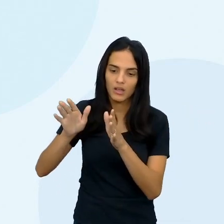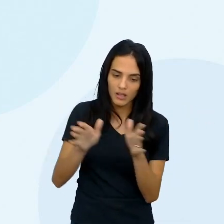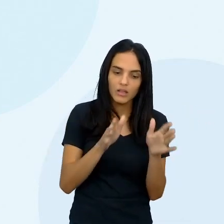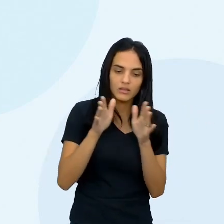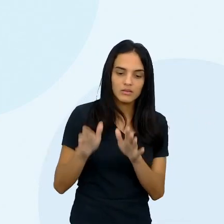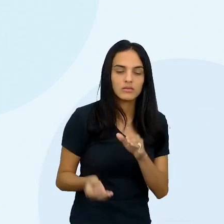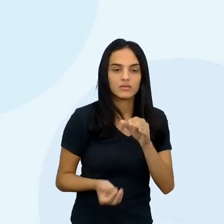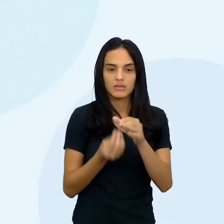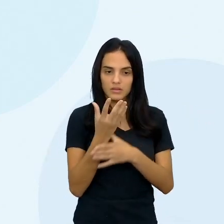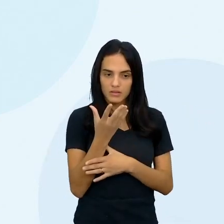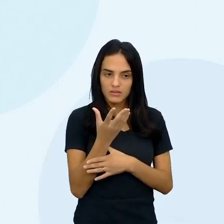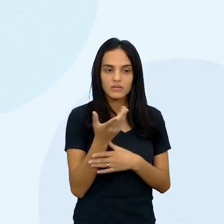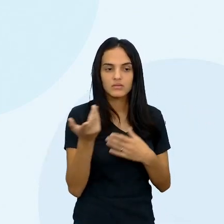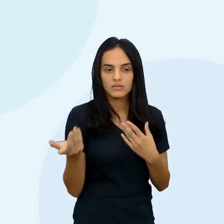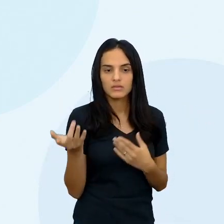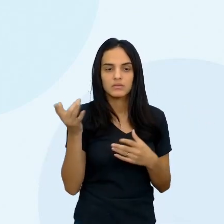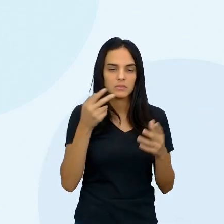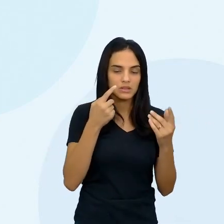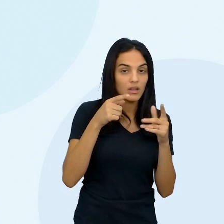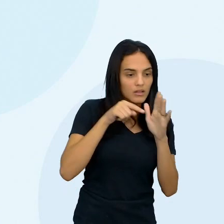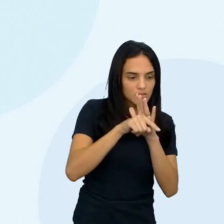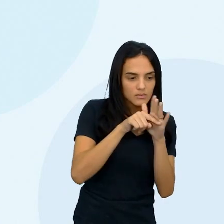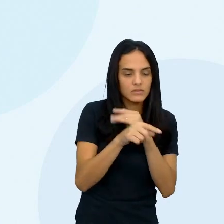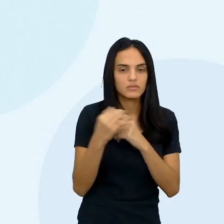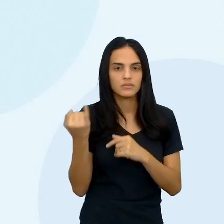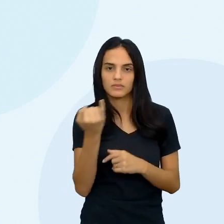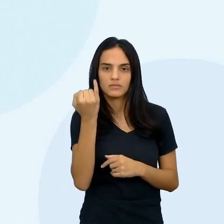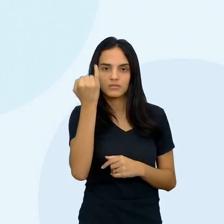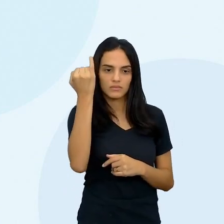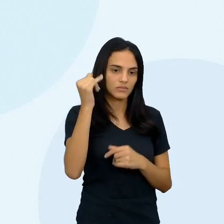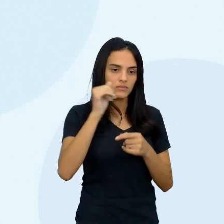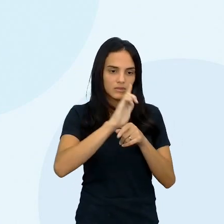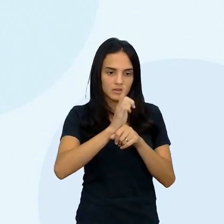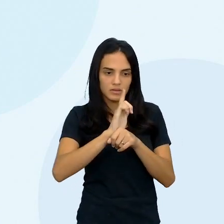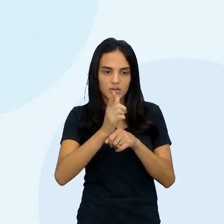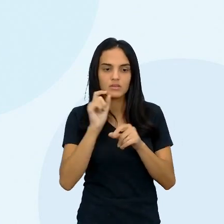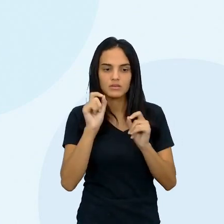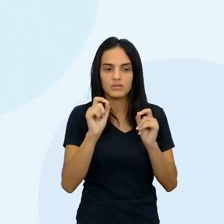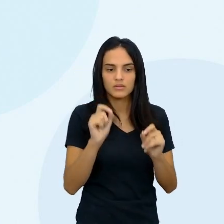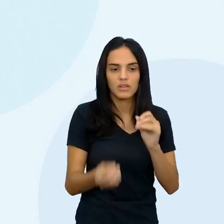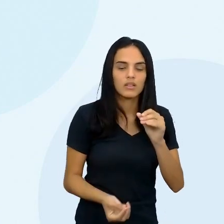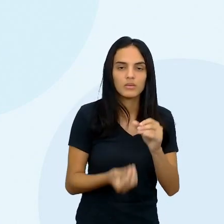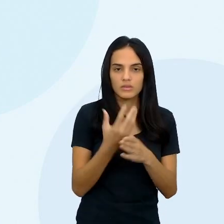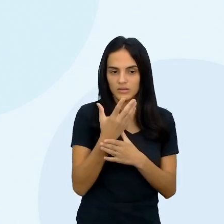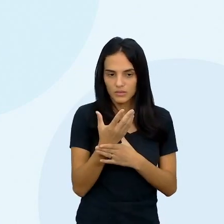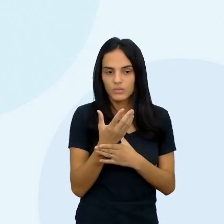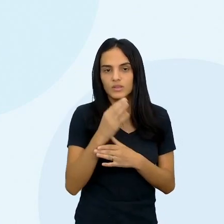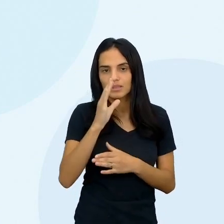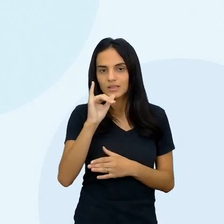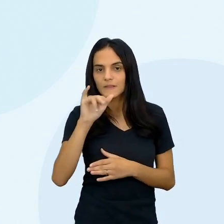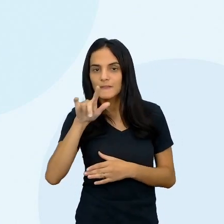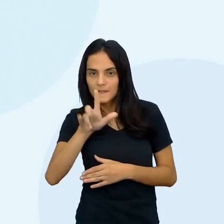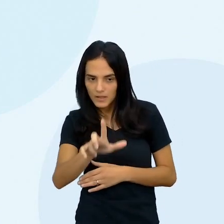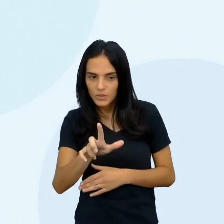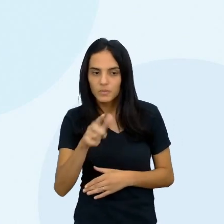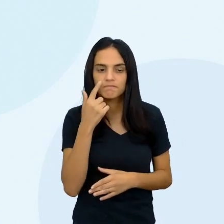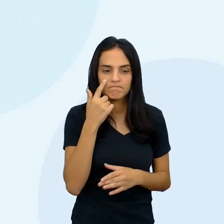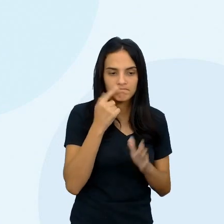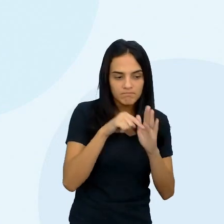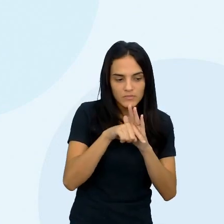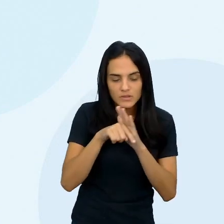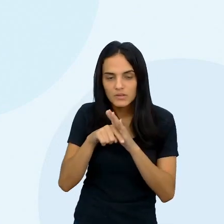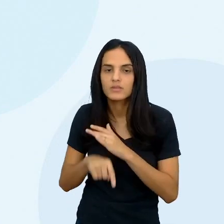recursos sustentabilidade, analisam a importância da gestão dos resíduos da construção civil, investigam